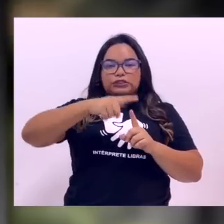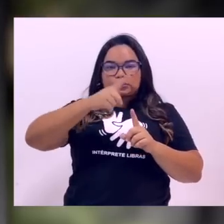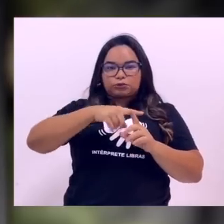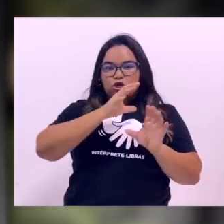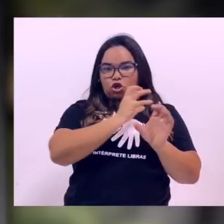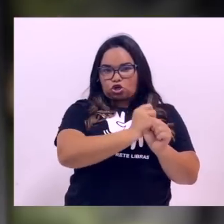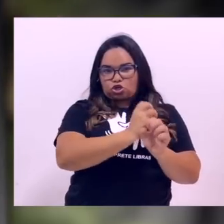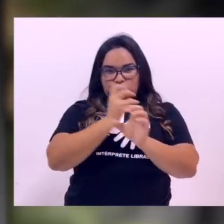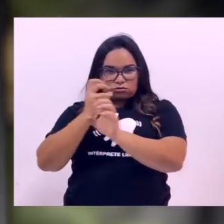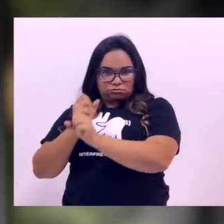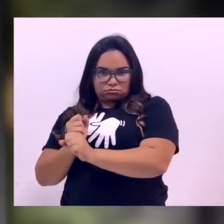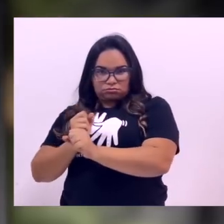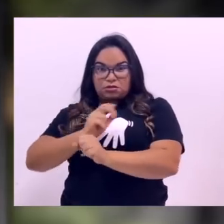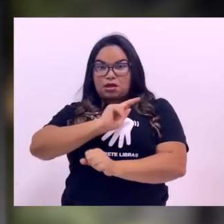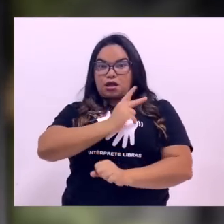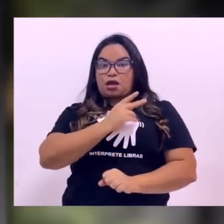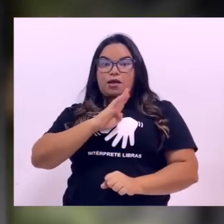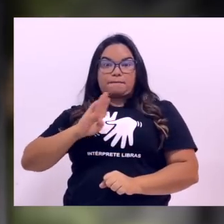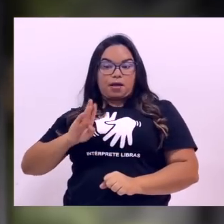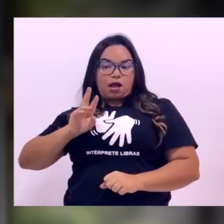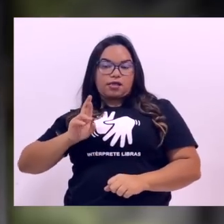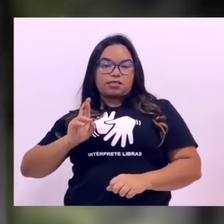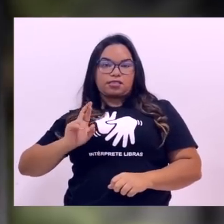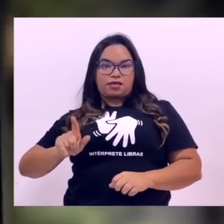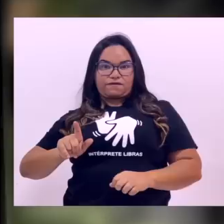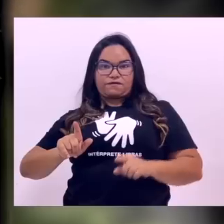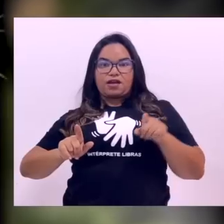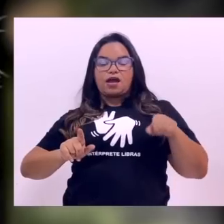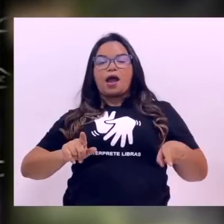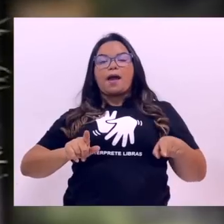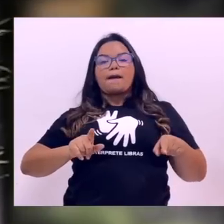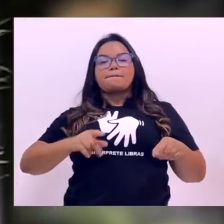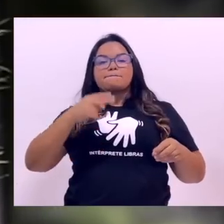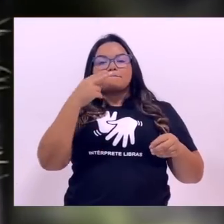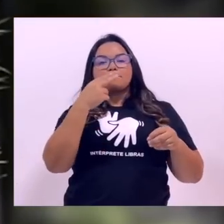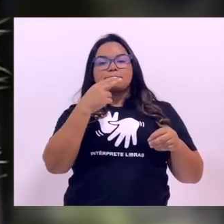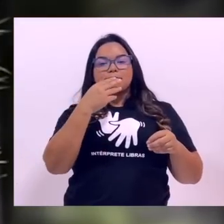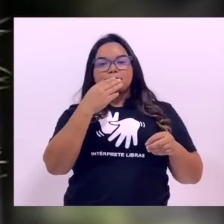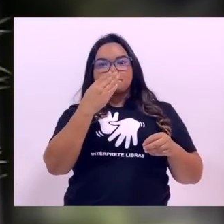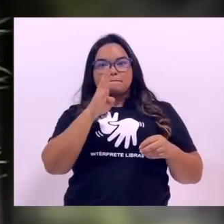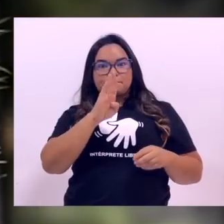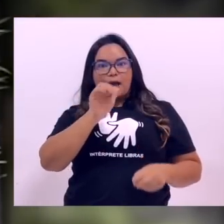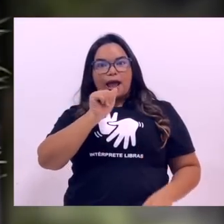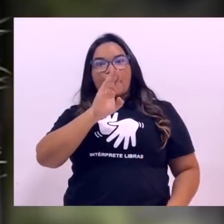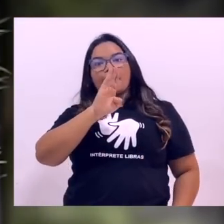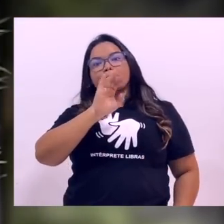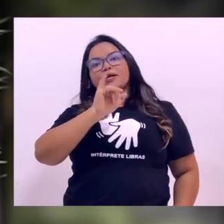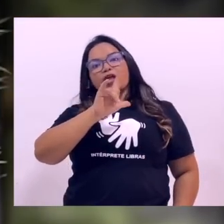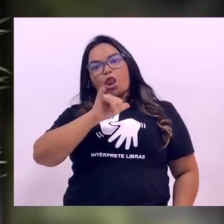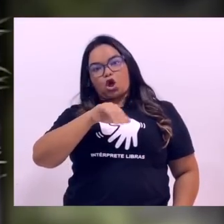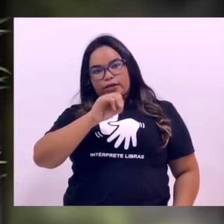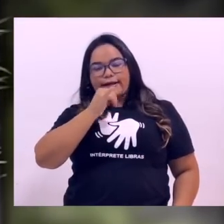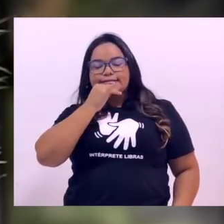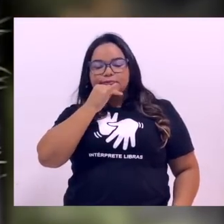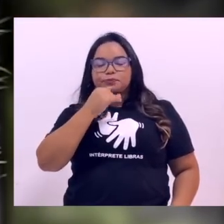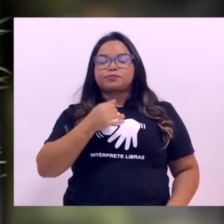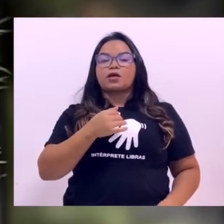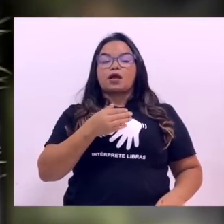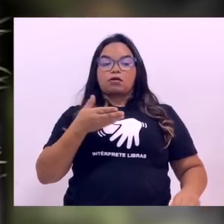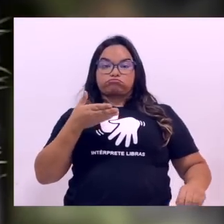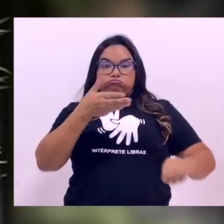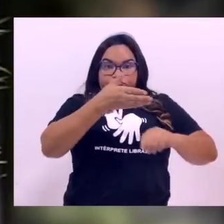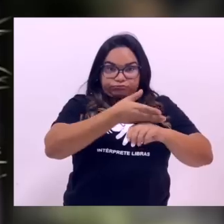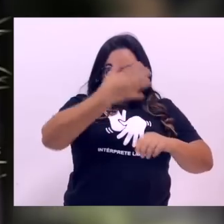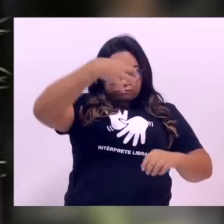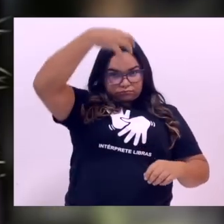O hebraico, que é diferente do sistema babilônico. Quando um rei de Babilônia ascendia ao trono, seu primeiro ano